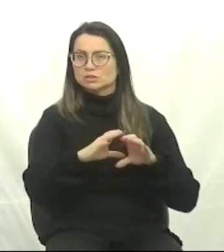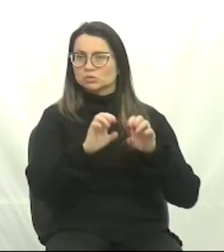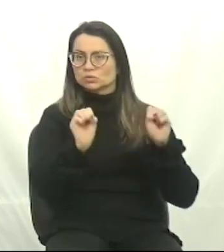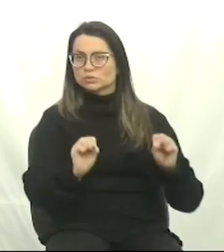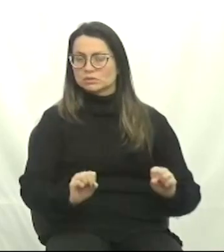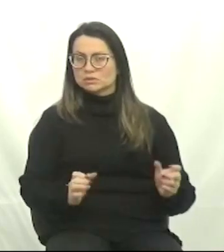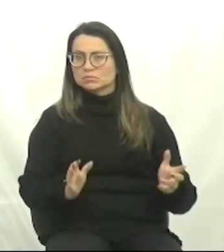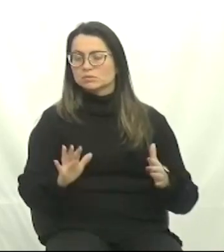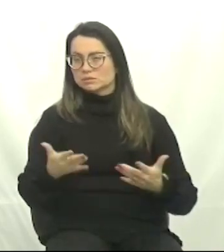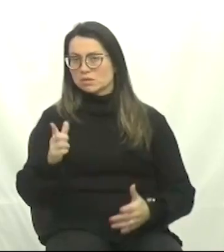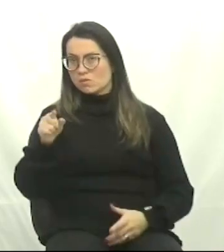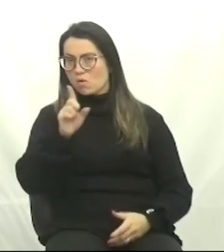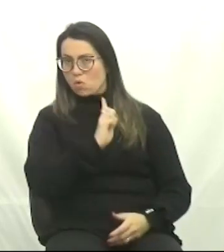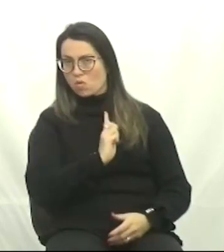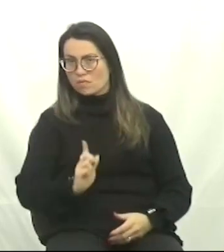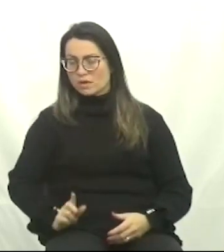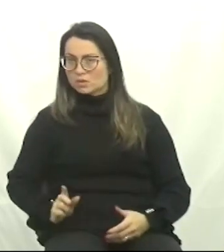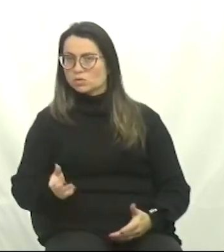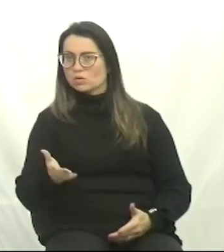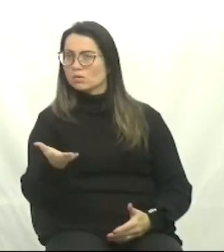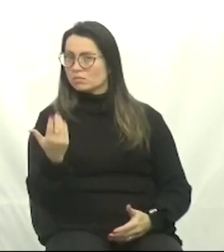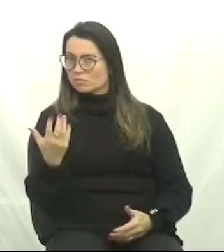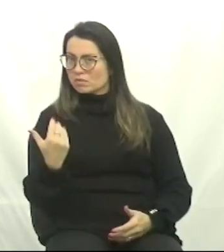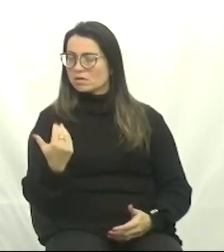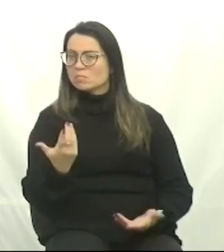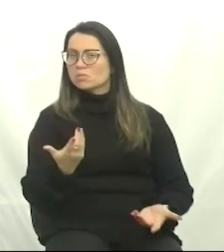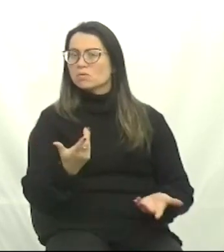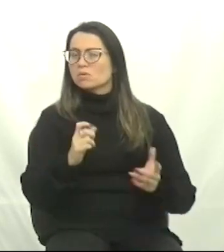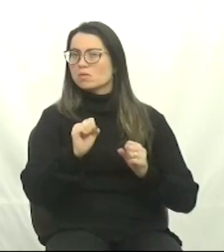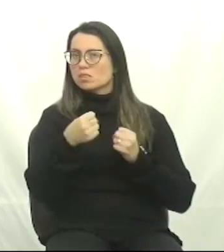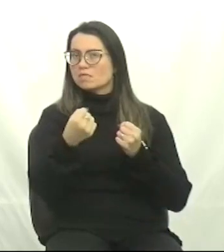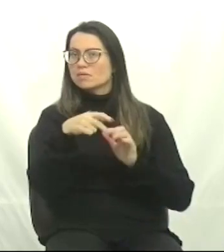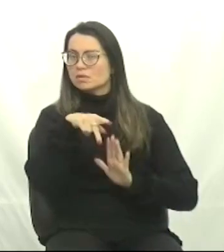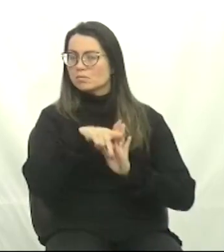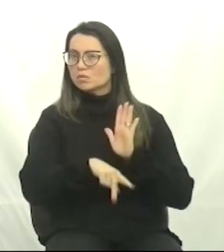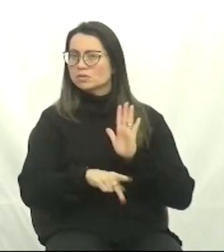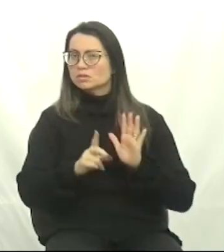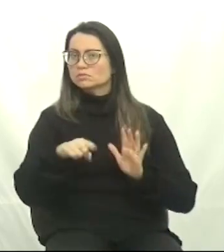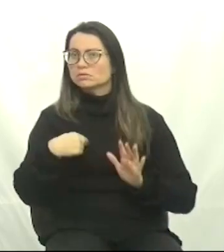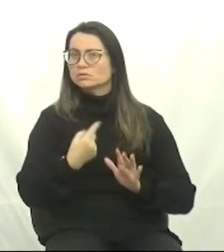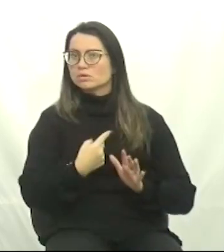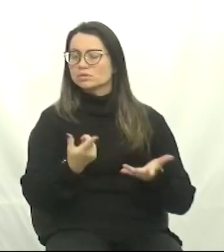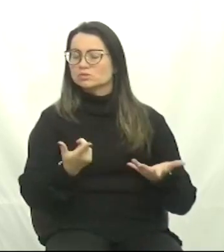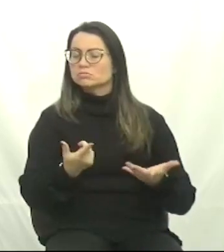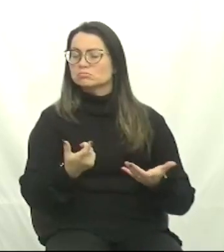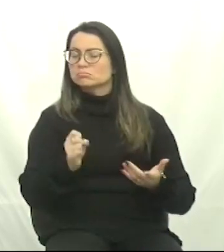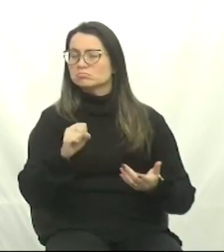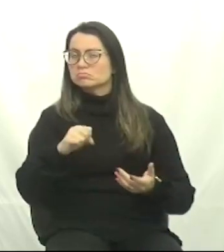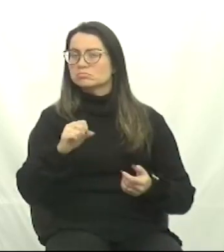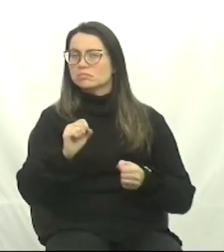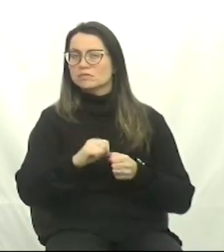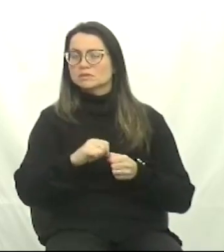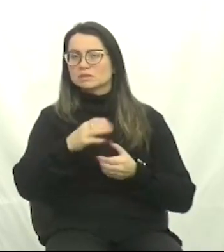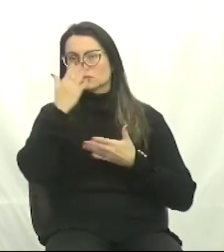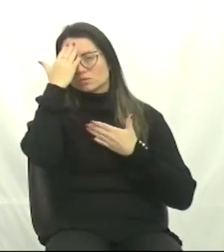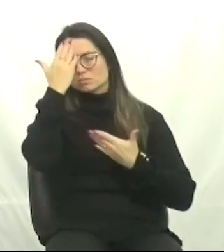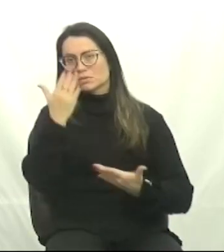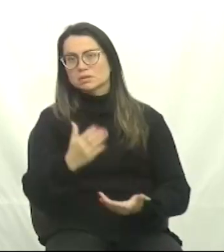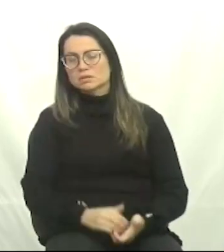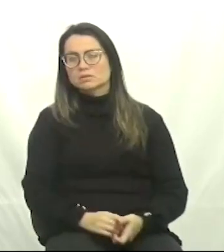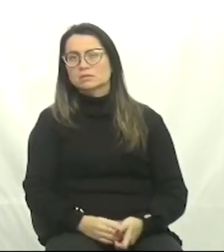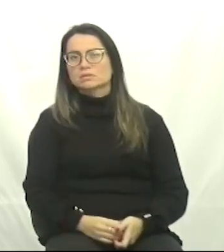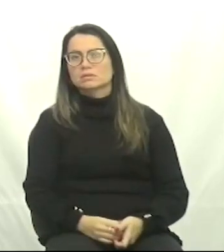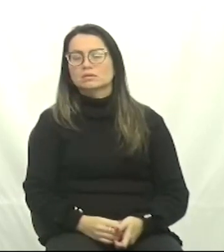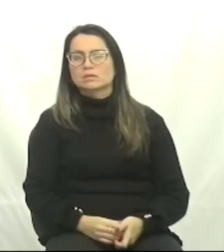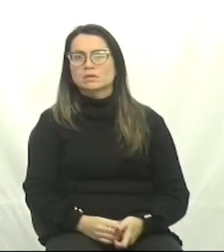governador, coloque o seu time em campo, né? Defenda o seu projeto. Nós, que somos oposição, estamos fazendo isso. Muito obrigado. Com a palavra, o